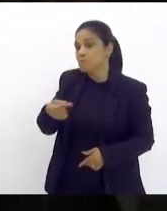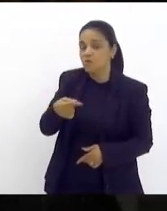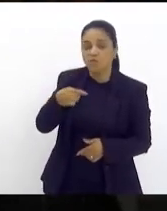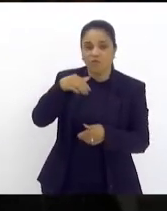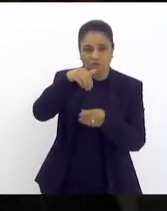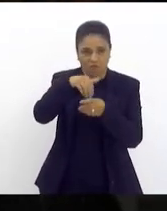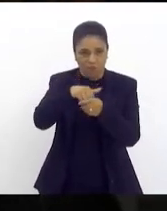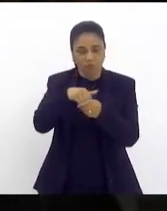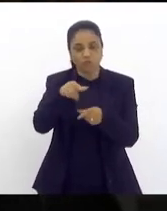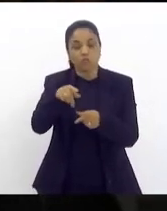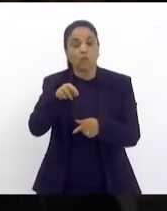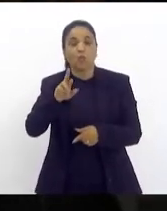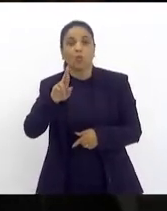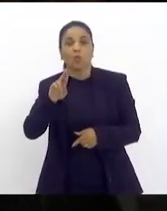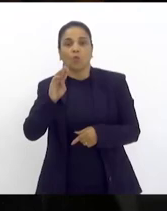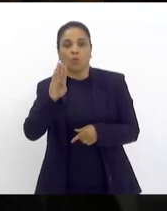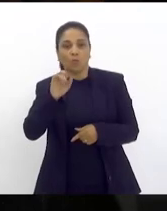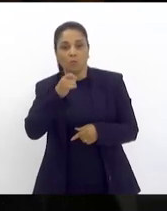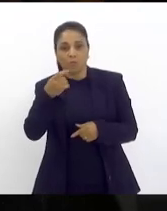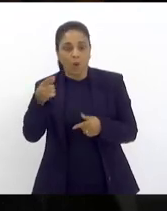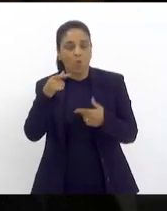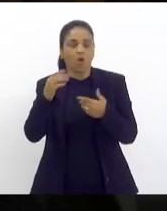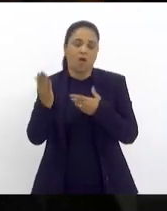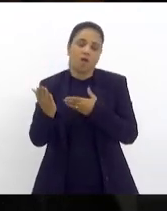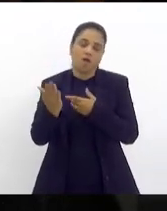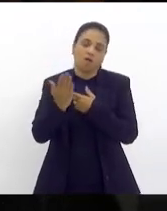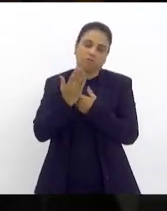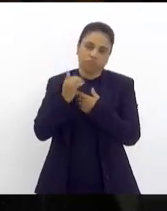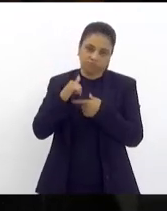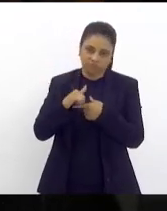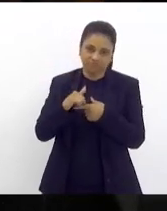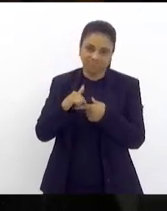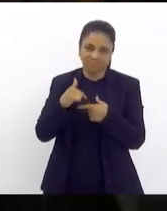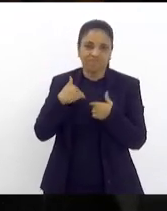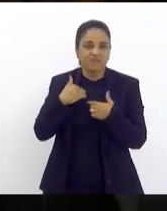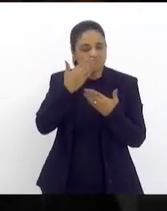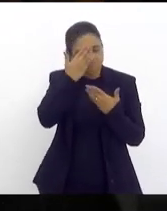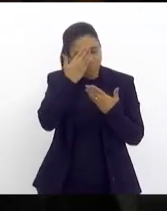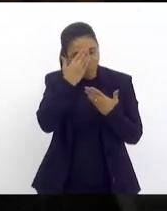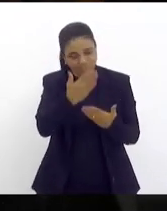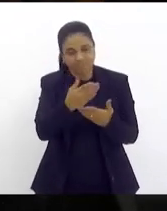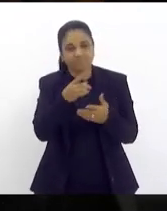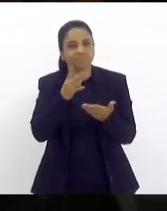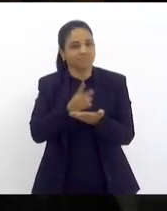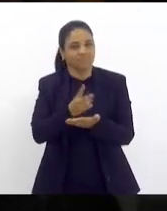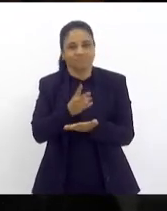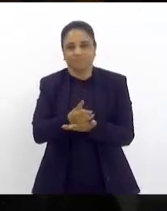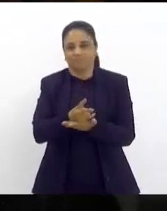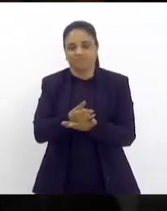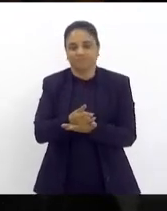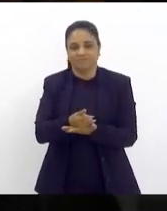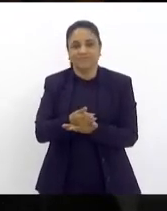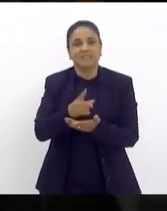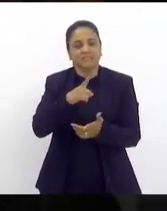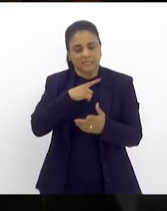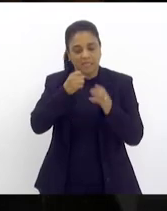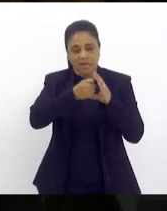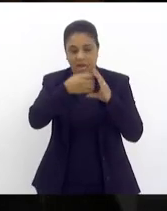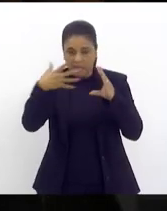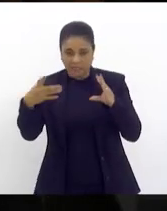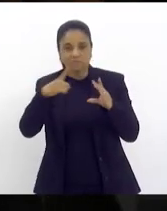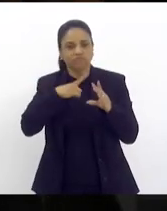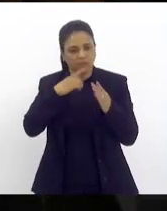as portas da casa dele. E essa gratidão não prescreve nunca, porque quem tem caráter tem gratidão. E aqui estão os